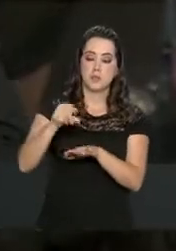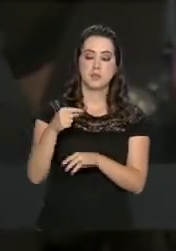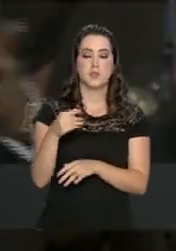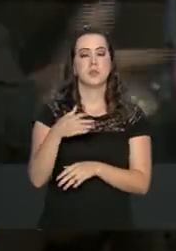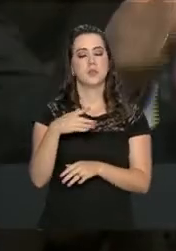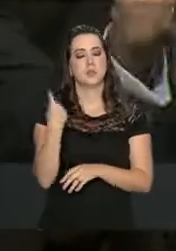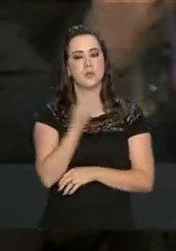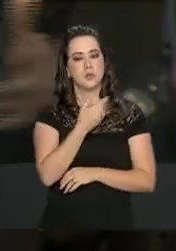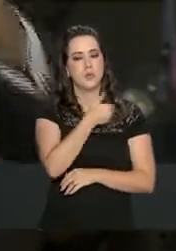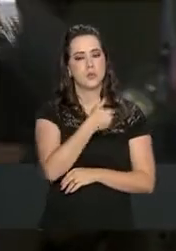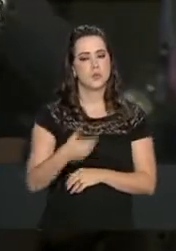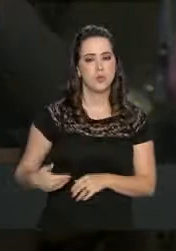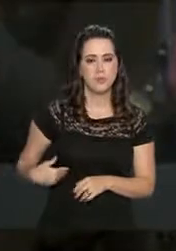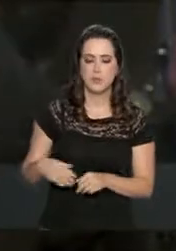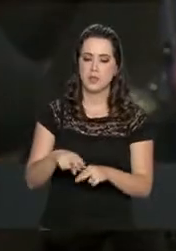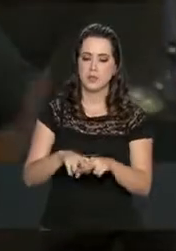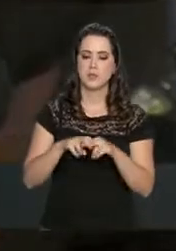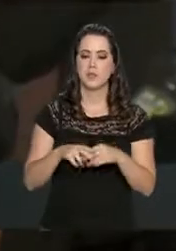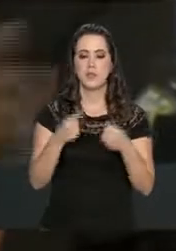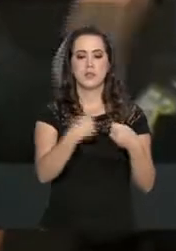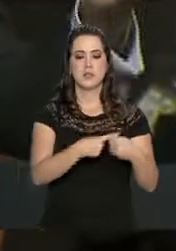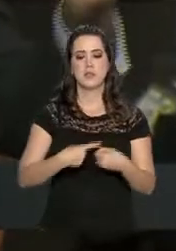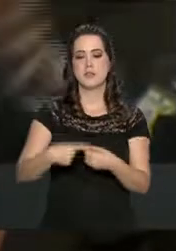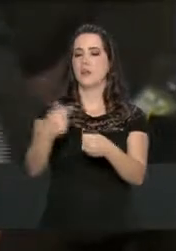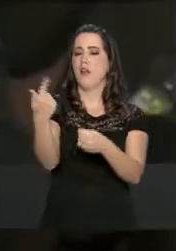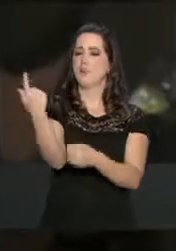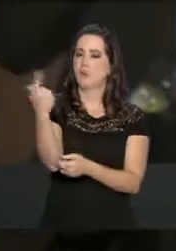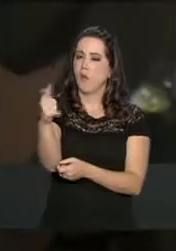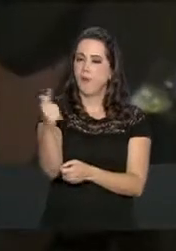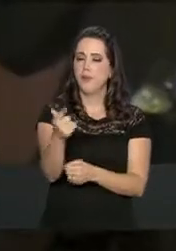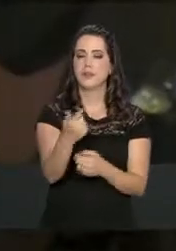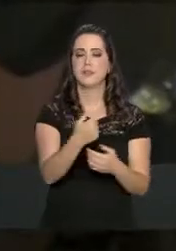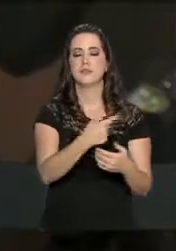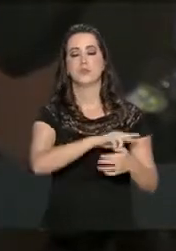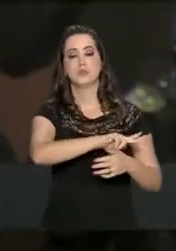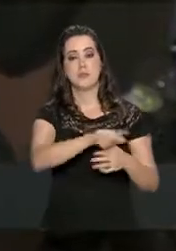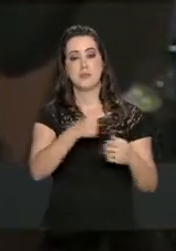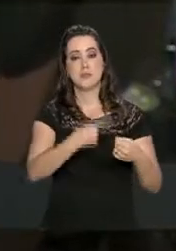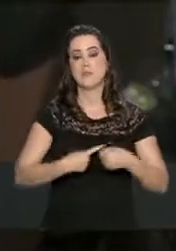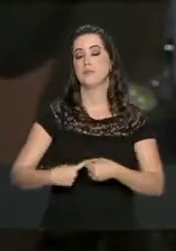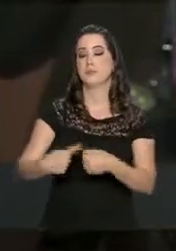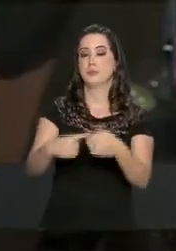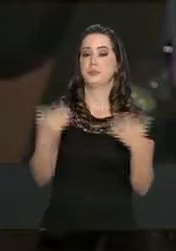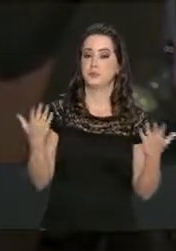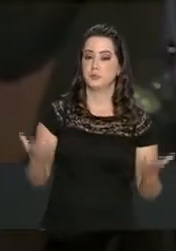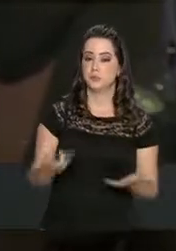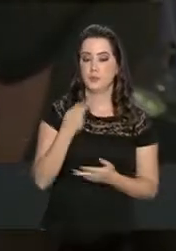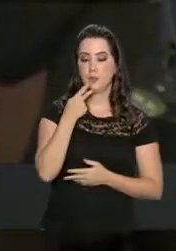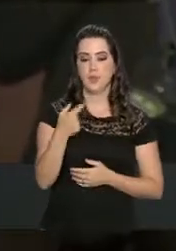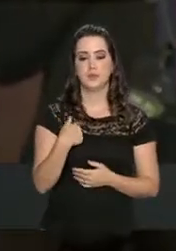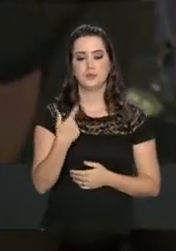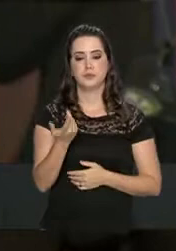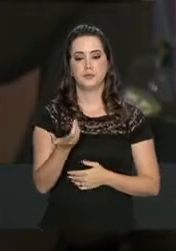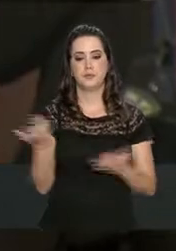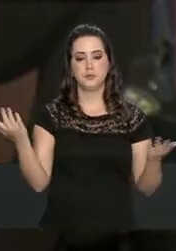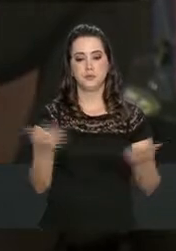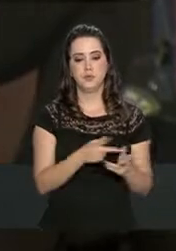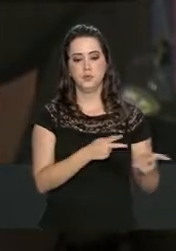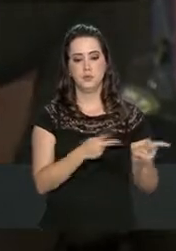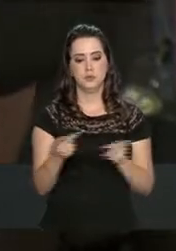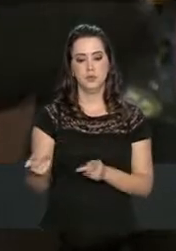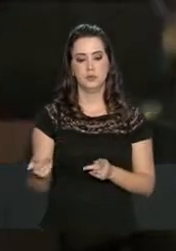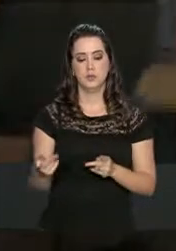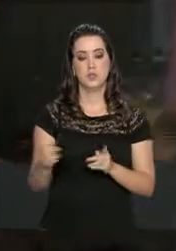governo em favor de Aparecida, de Goiânia e de Goiás. E eu tenho, agora que visitei